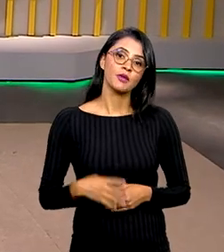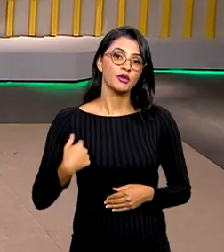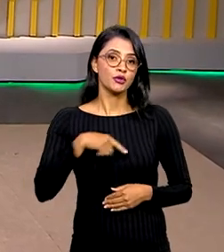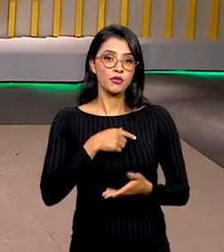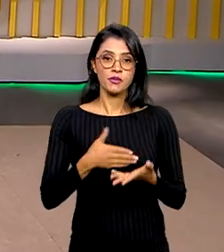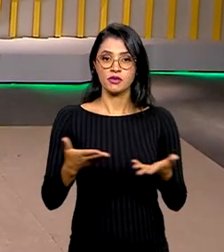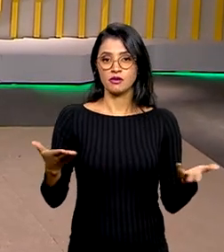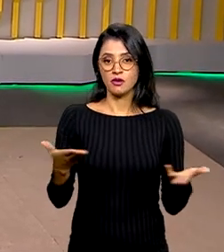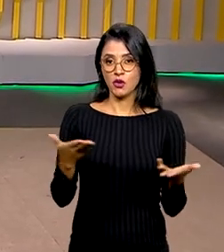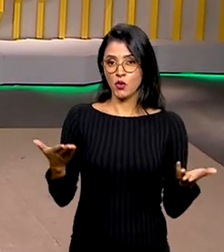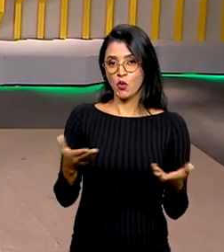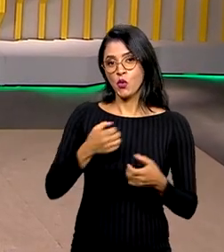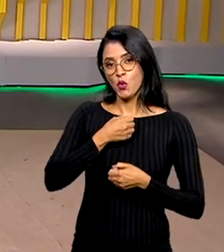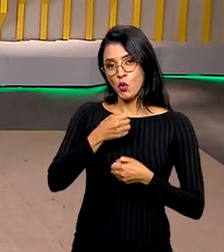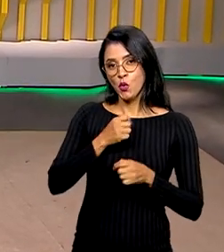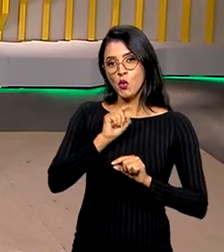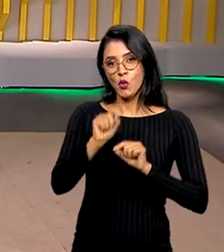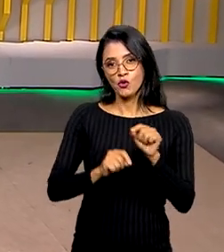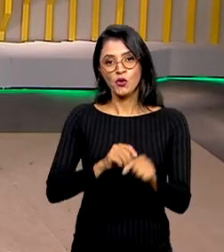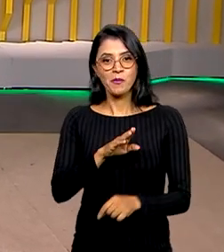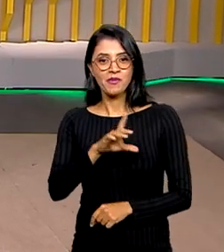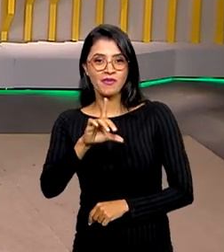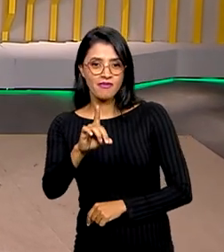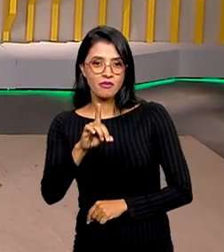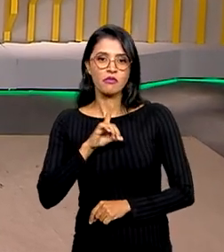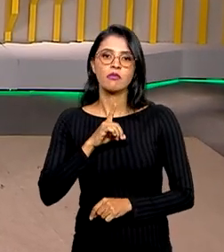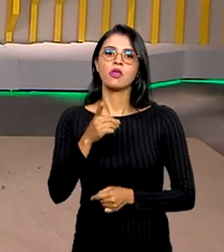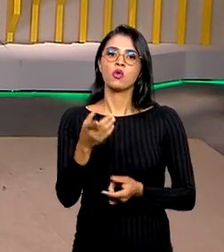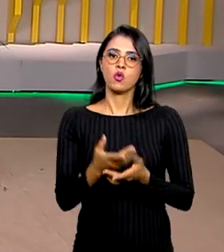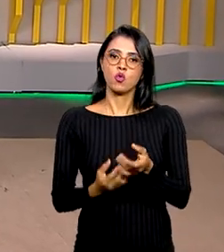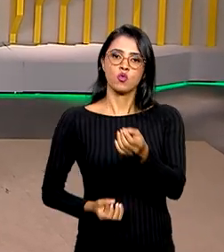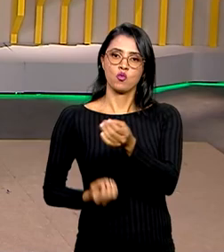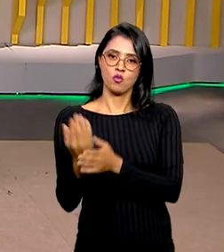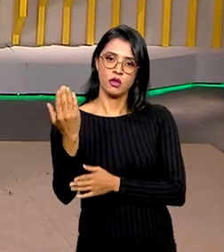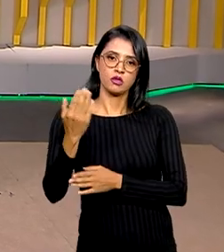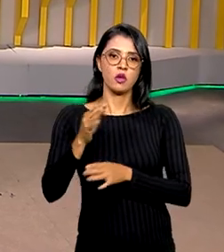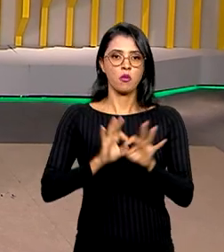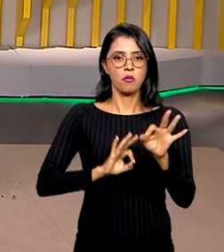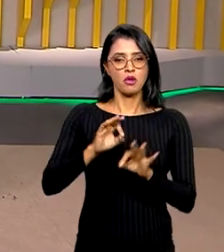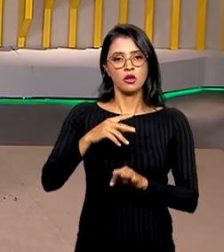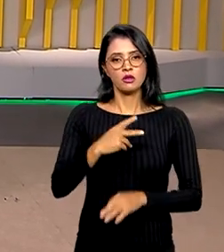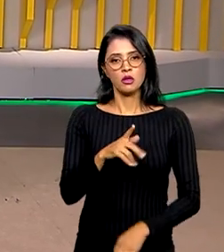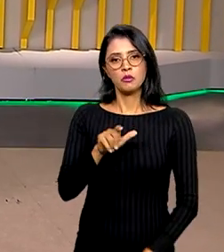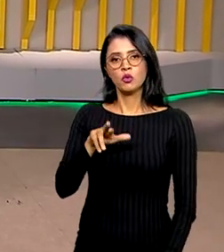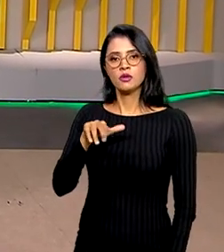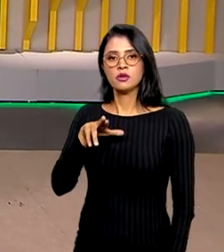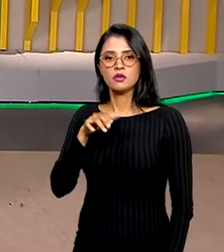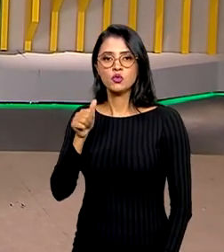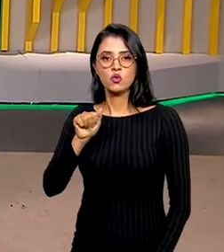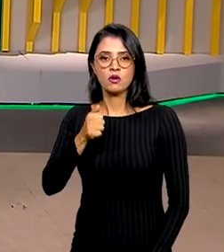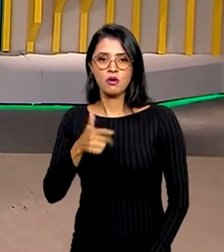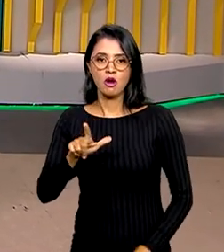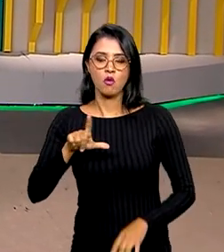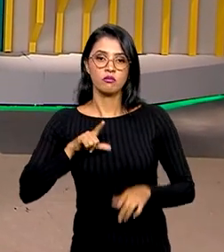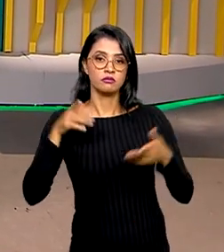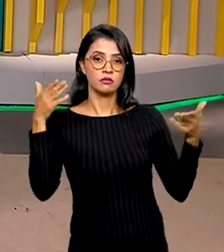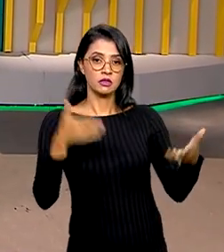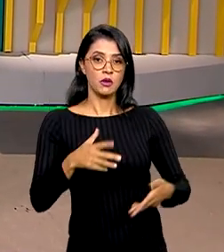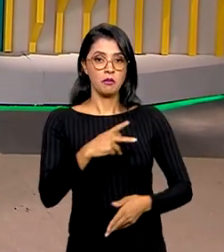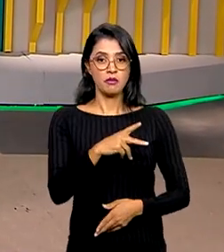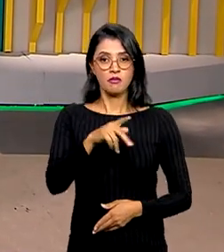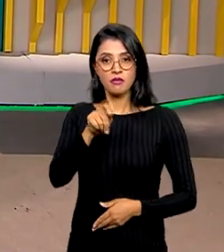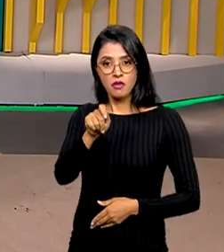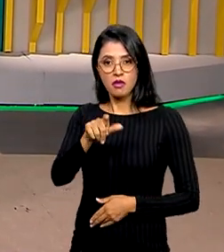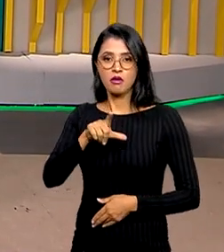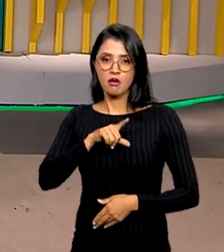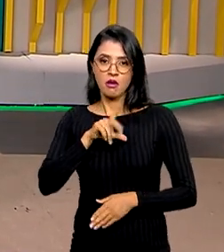E nós começamos essa edição do Brasil em Dia com o processo de construção do Plano Plurianual Participativo, PPA